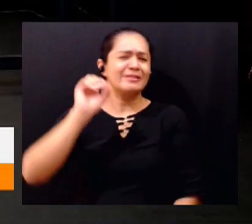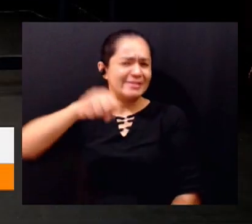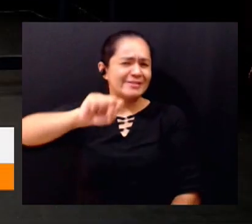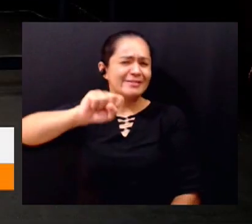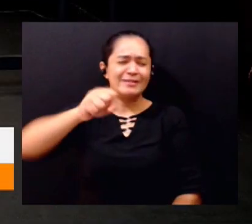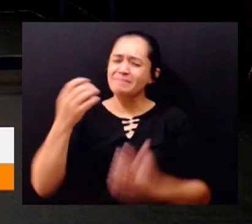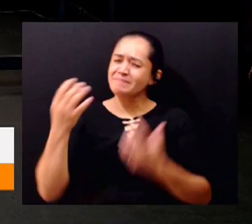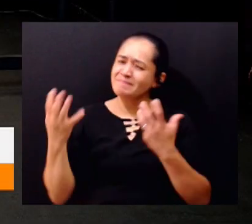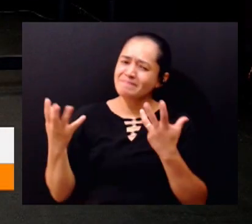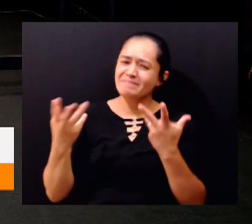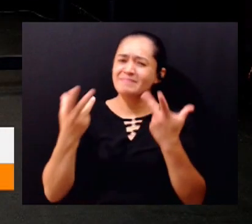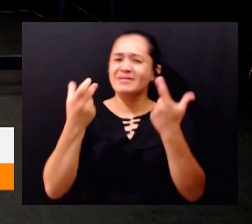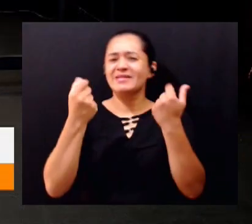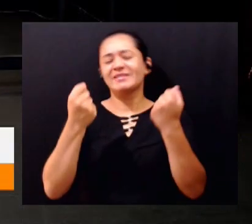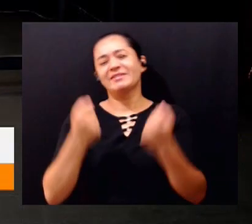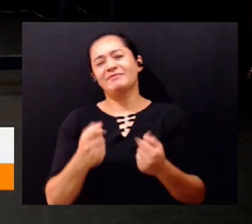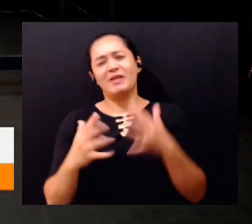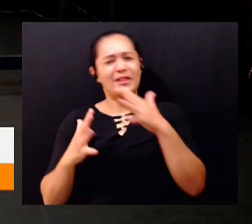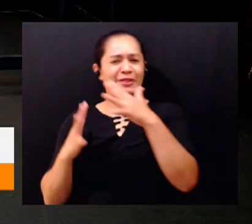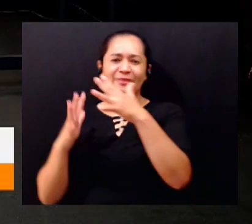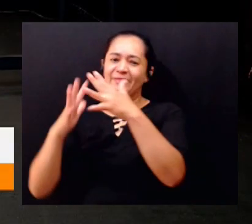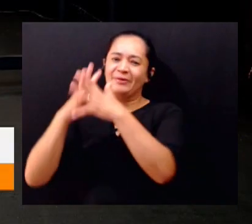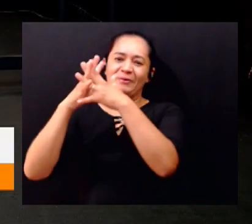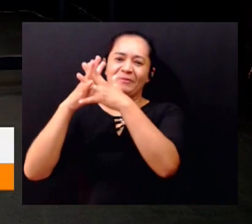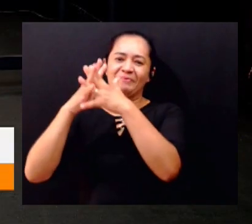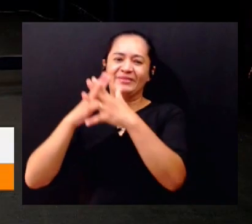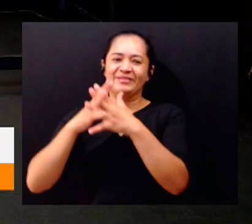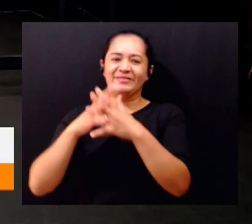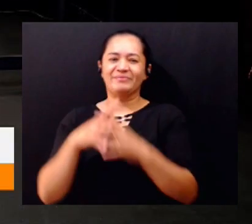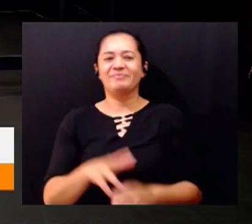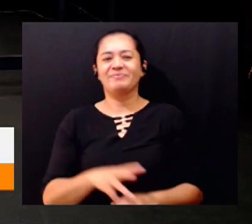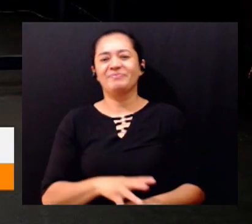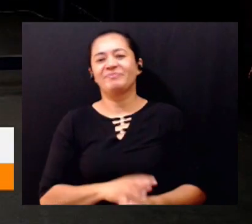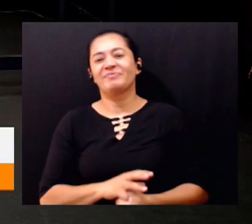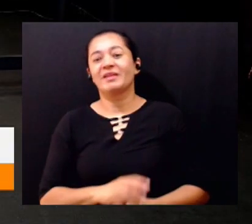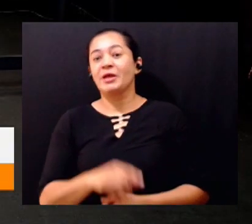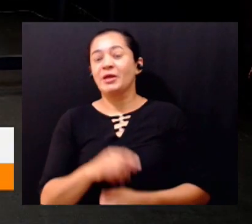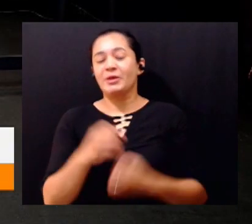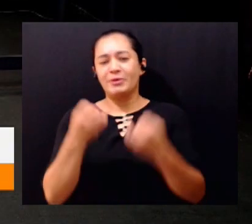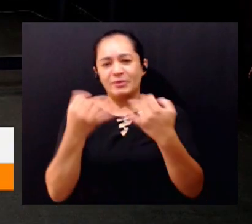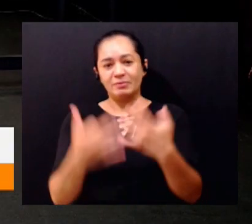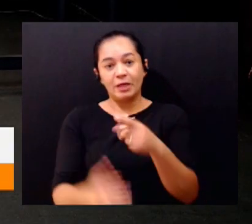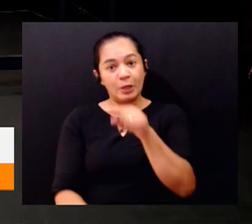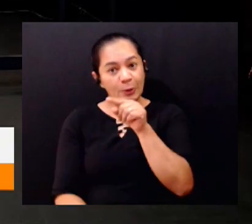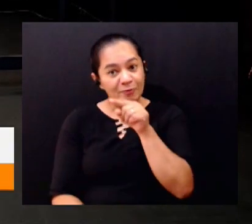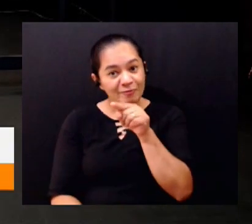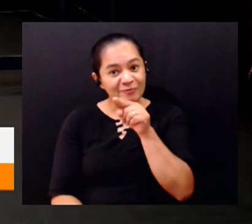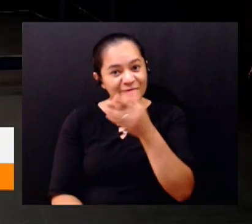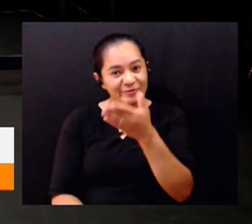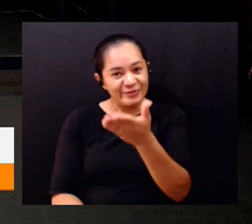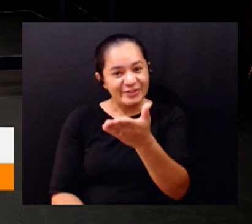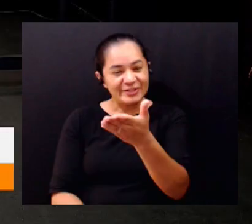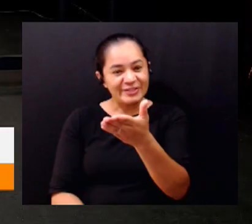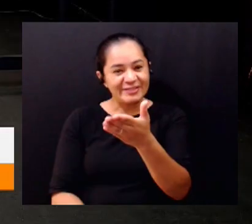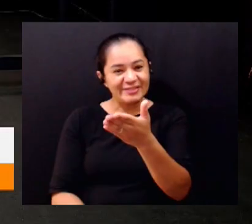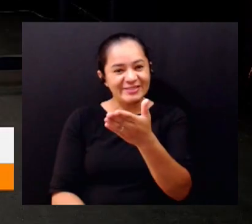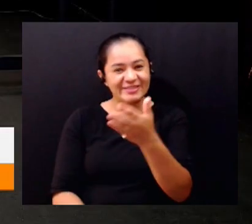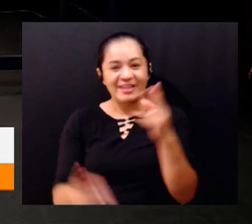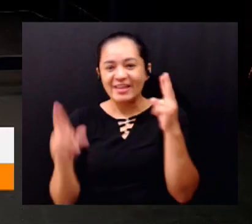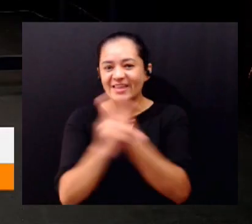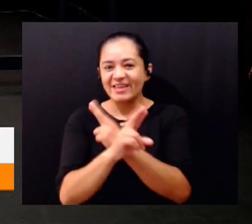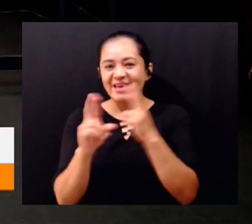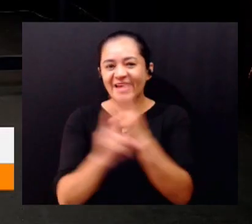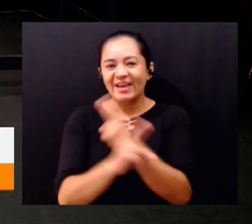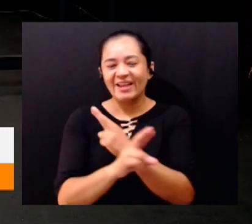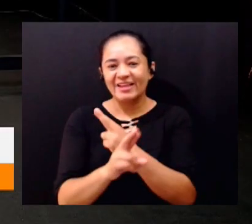Inclusive, eu falei que você, falando de você ali, né? Em relação aos Trapalhões, ele parece que fez a